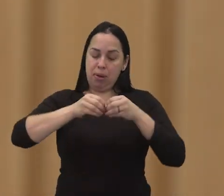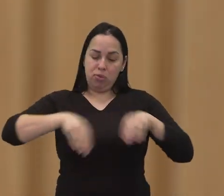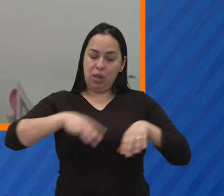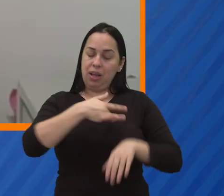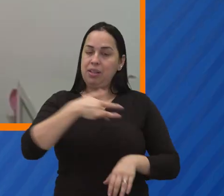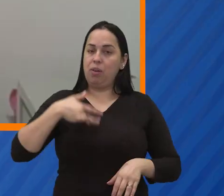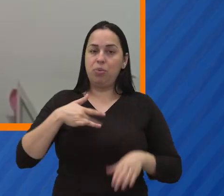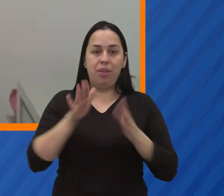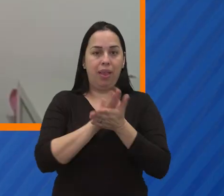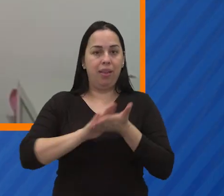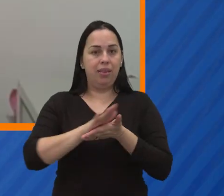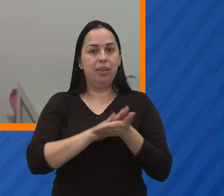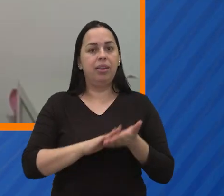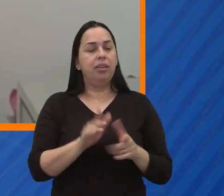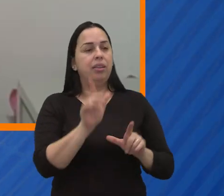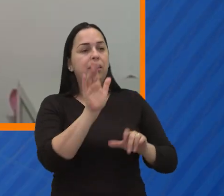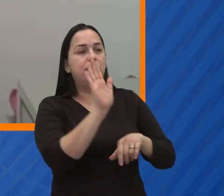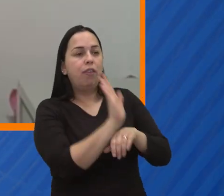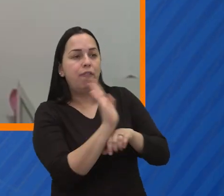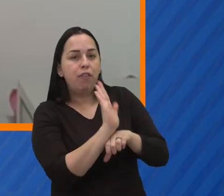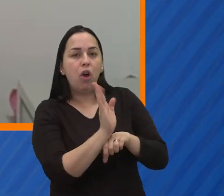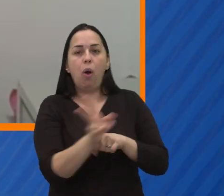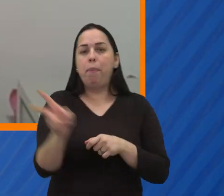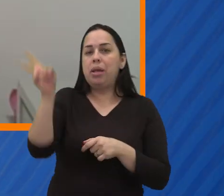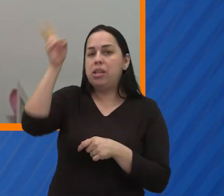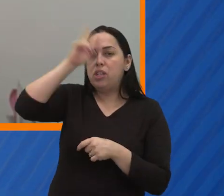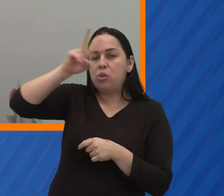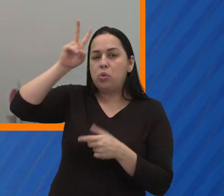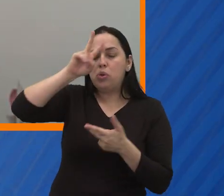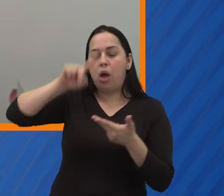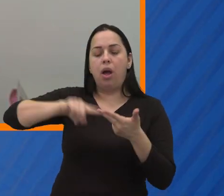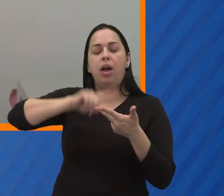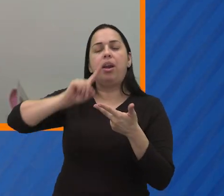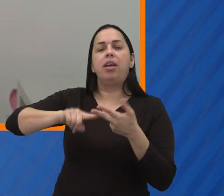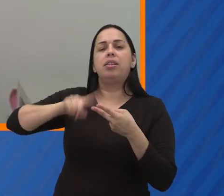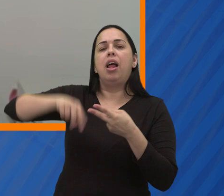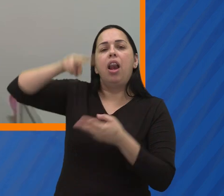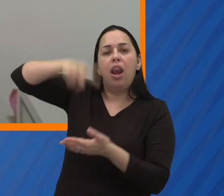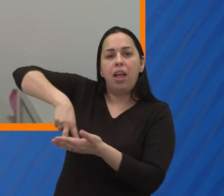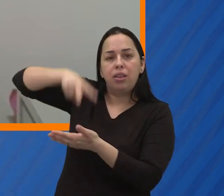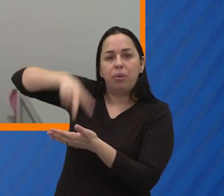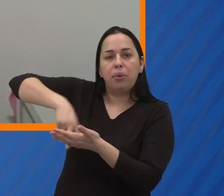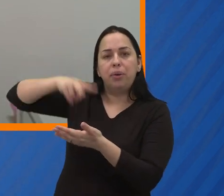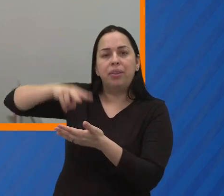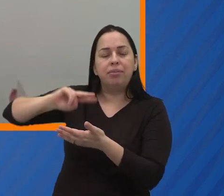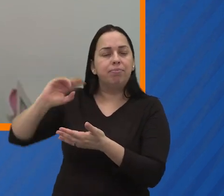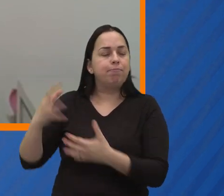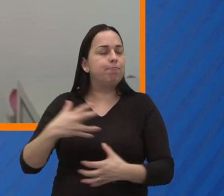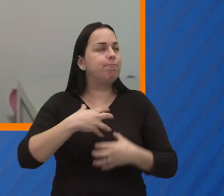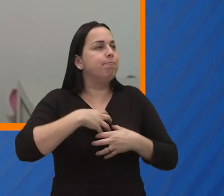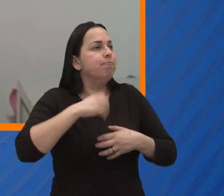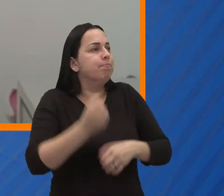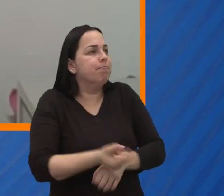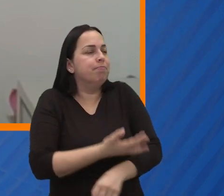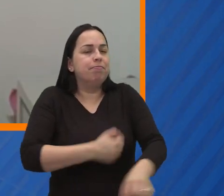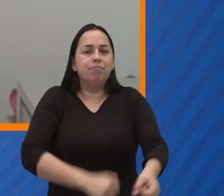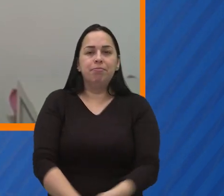a saúde. Através de filmes, histórias, de leituras, a gente pode também ter várias